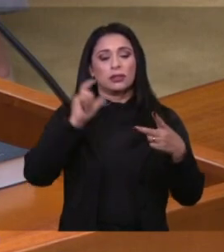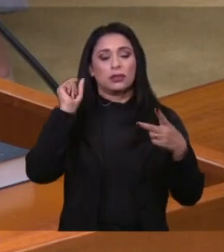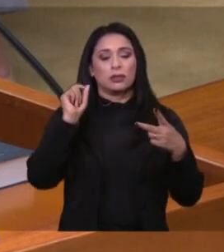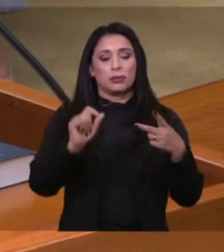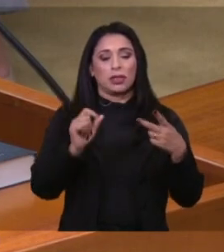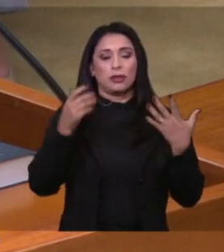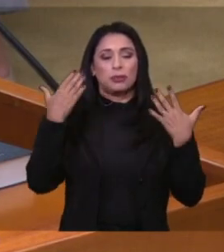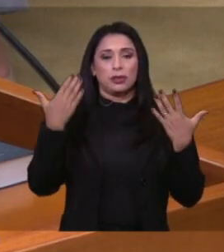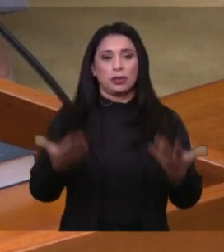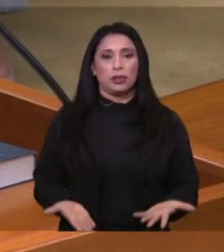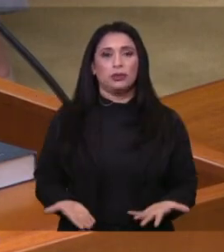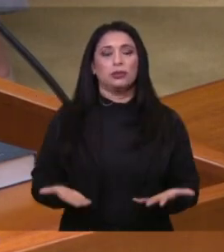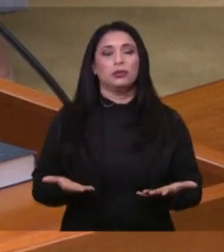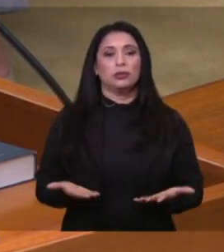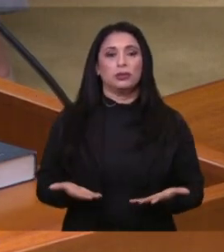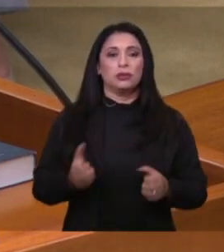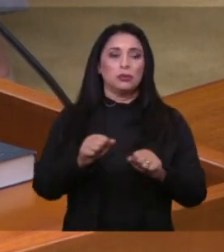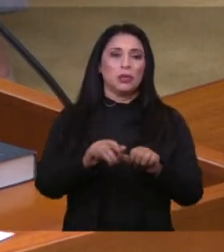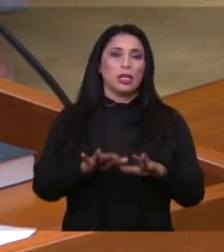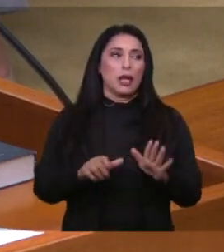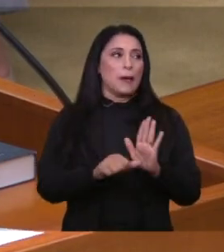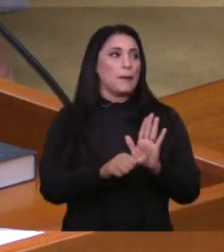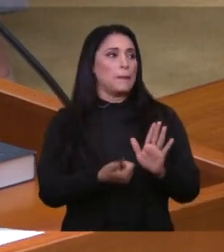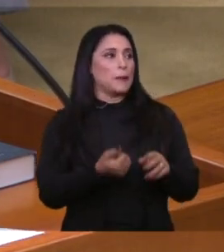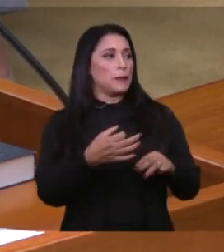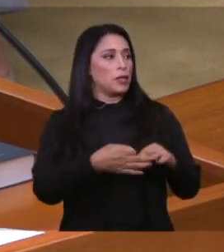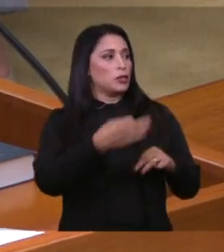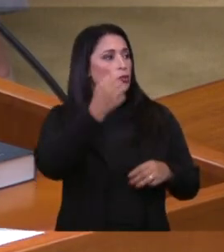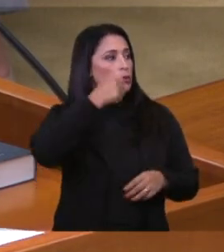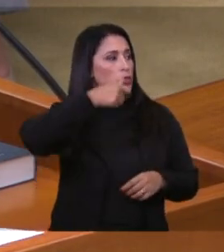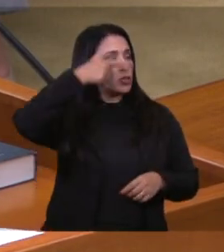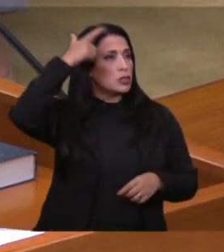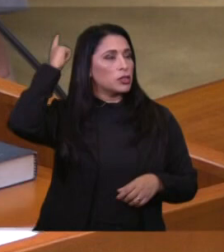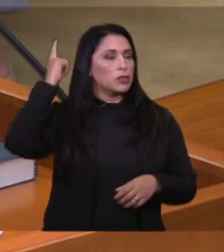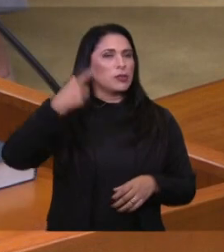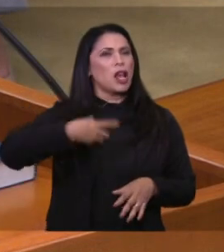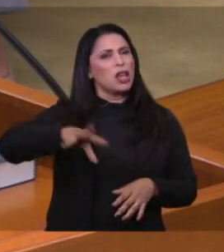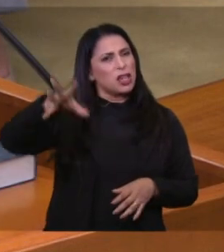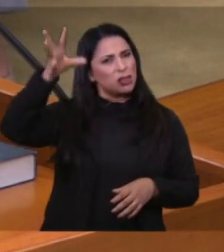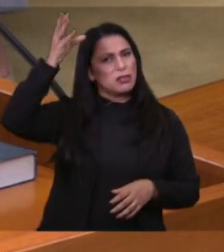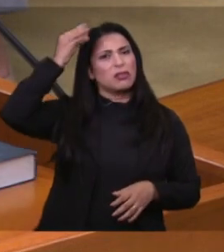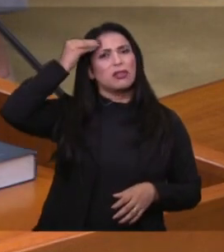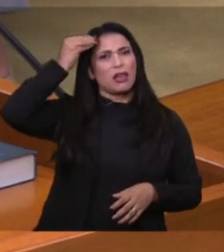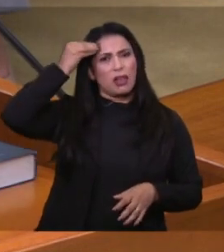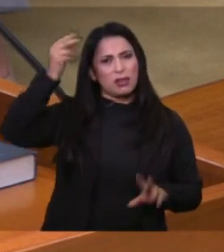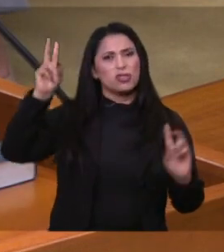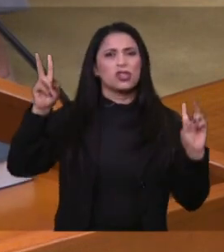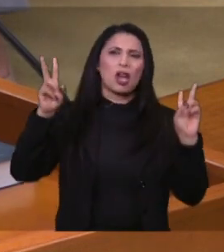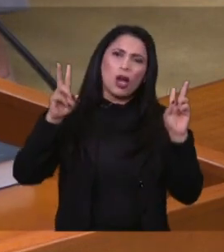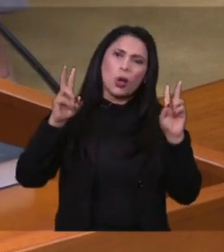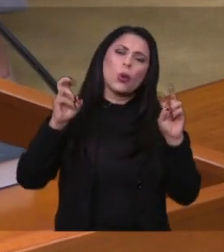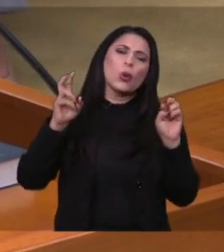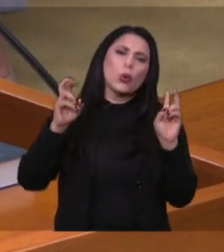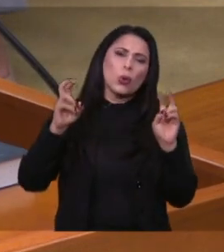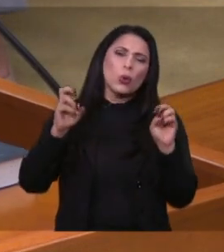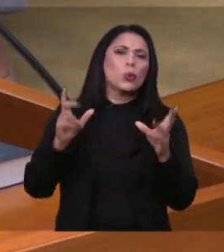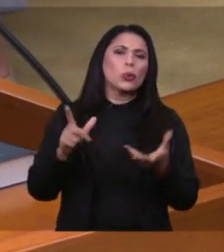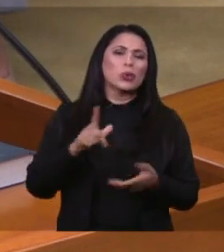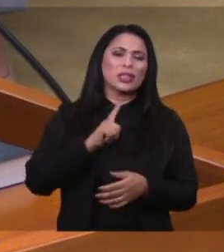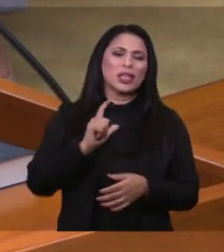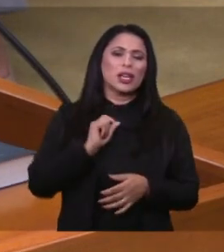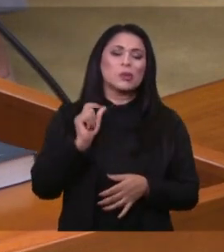no plenário? A primeira é do ministro Alexandre de Moraes, que compreendia o tema como tratando meramente